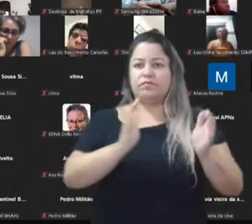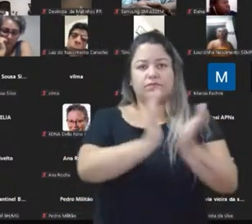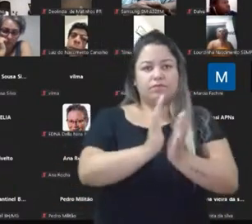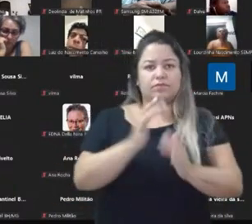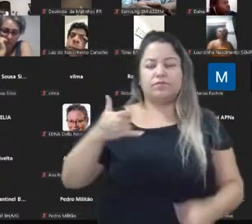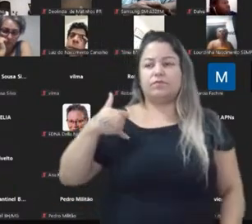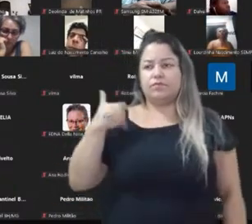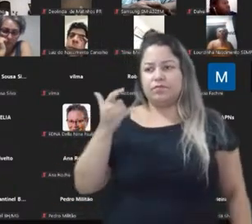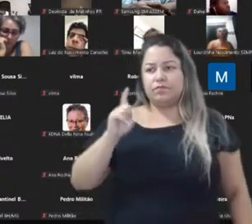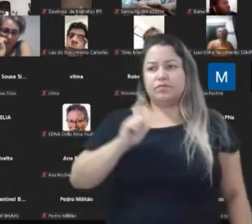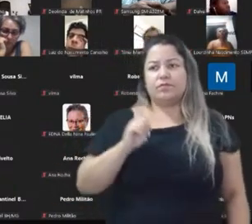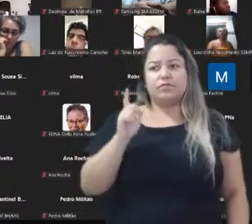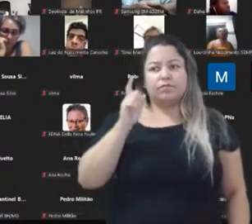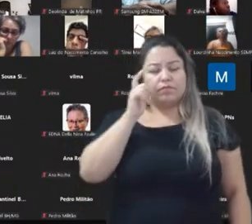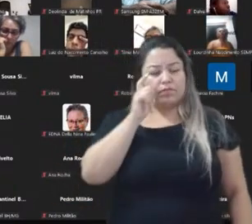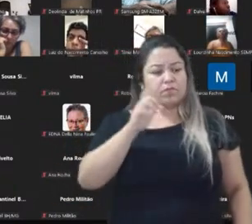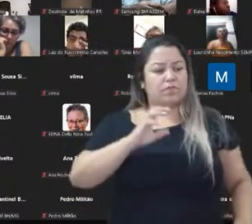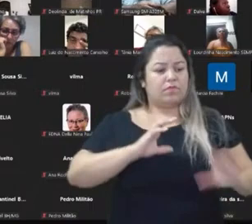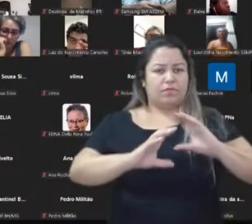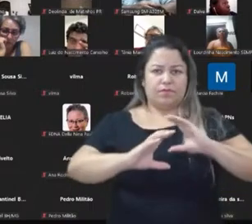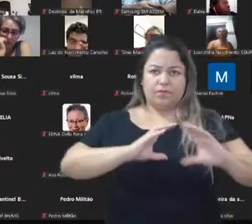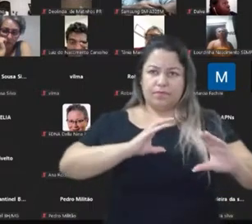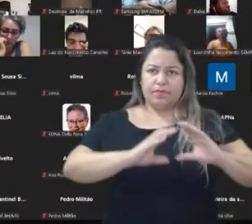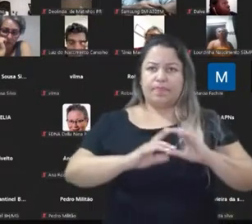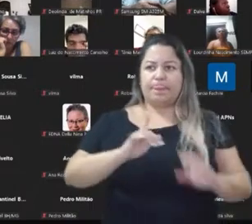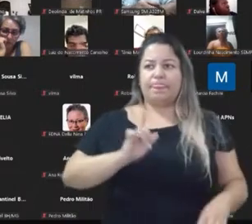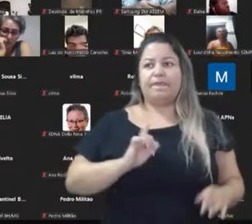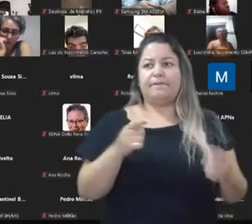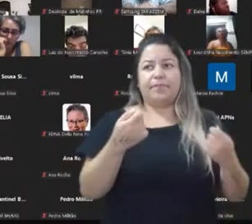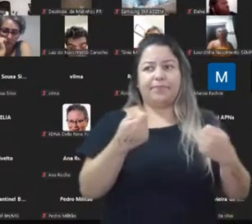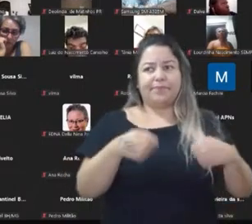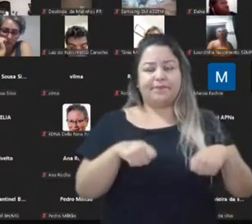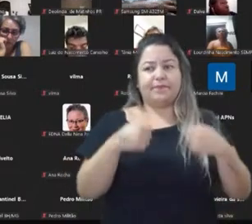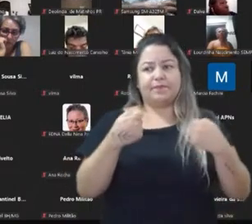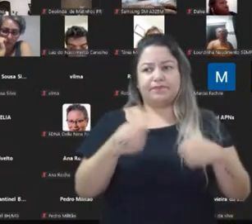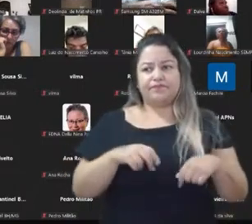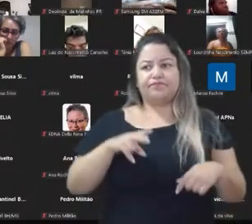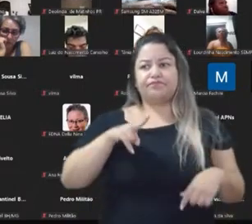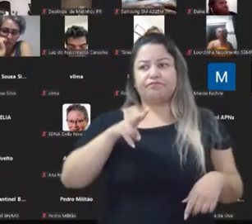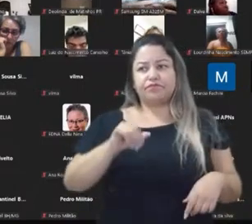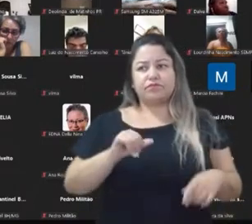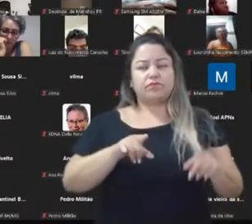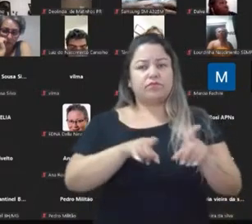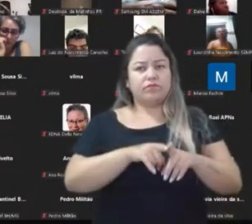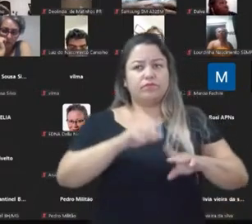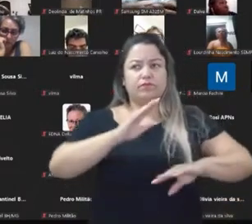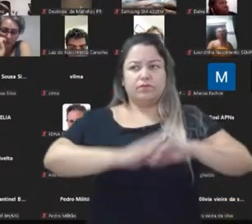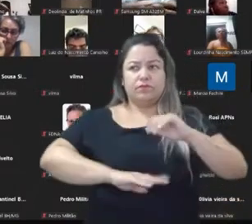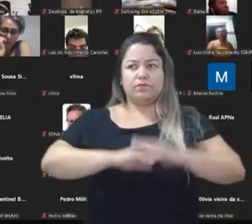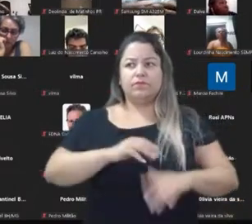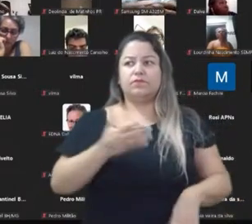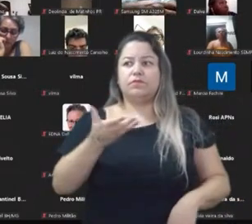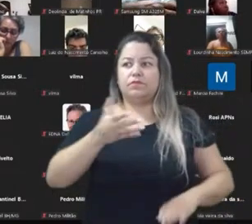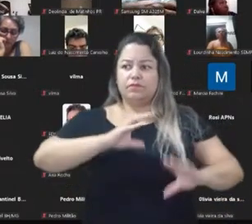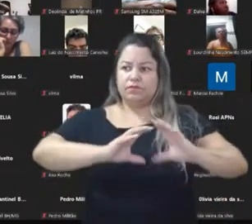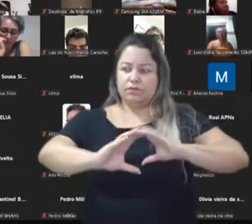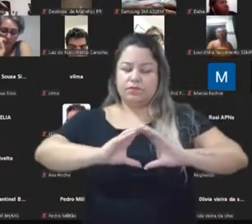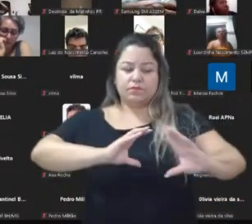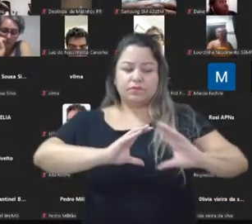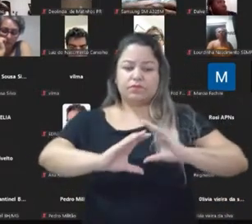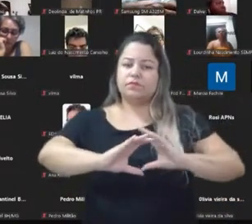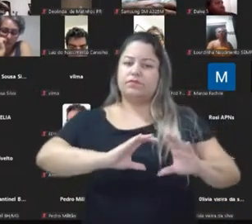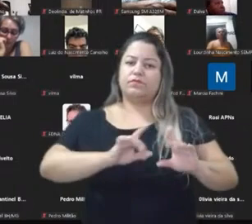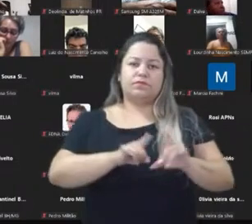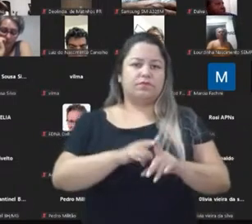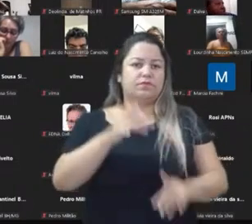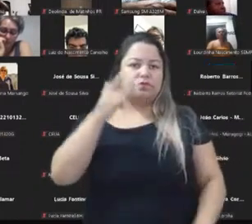tem interesse no tema da comunicação tem essa necessidade vê esse vácuo essa deficiência e querem fazer a comunicação muitos